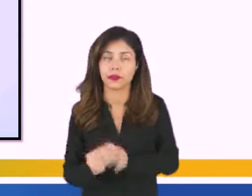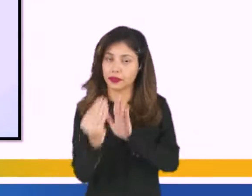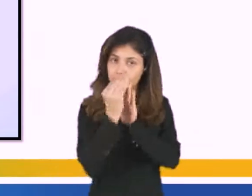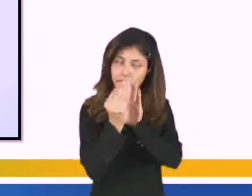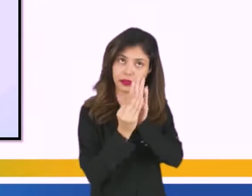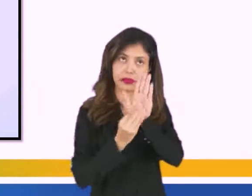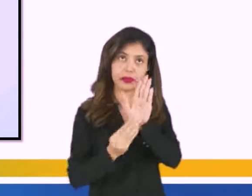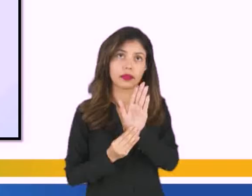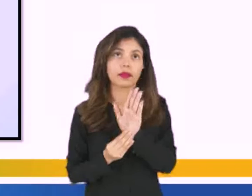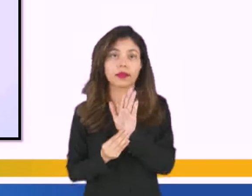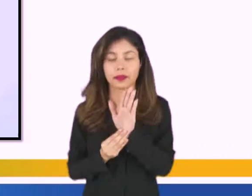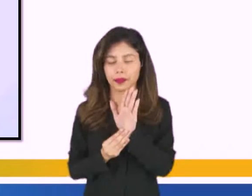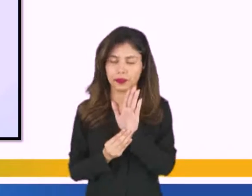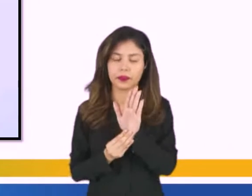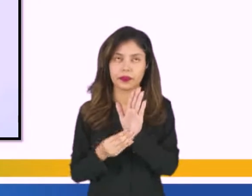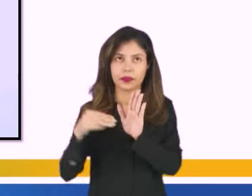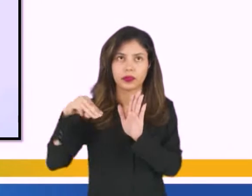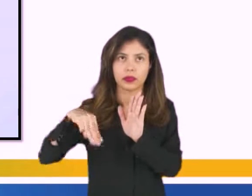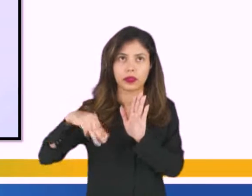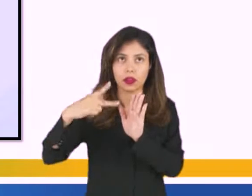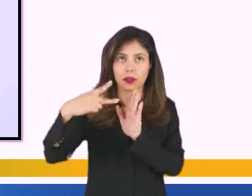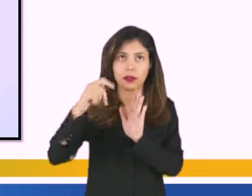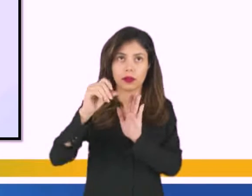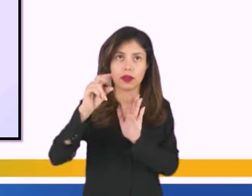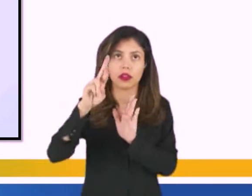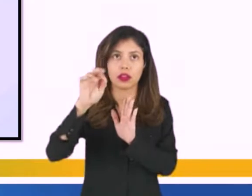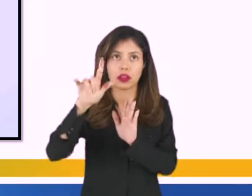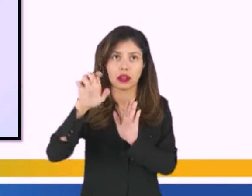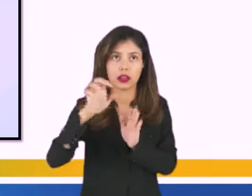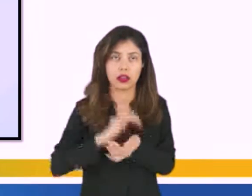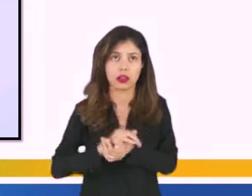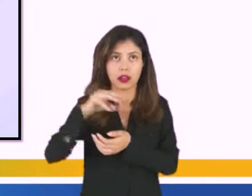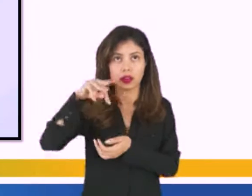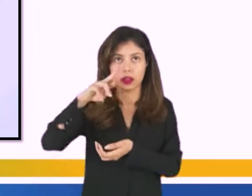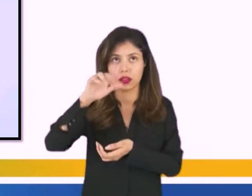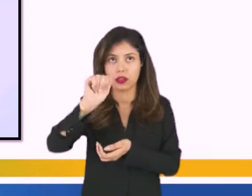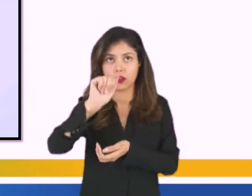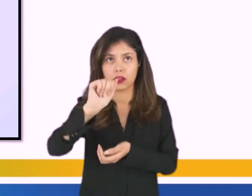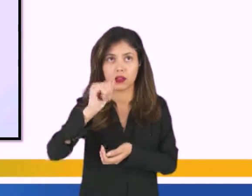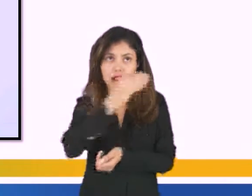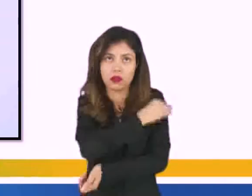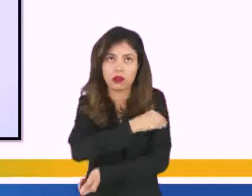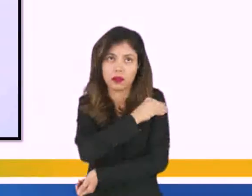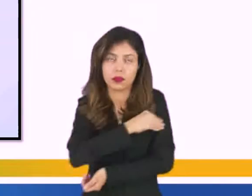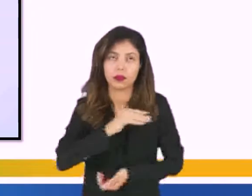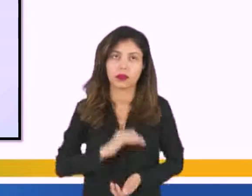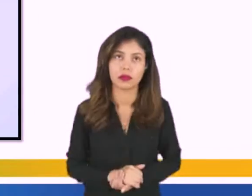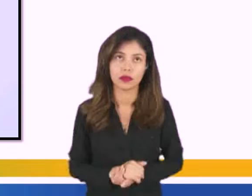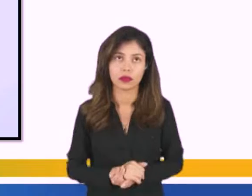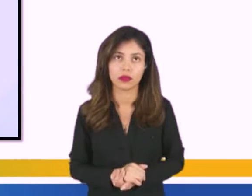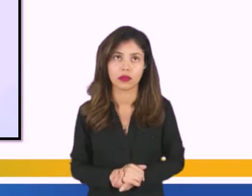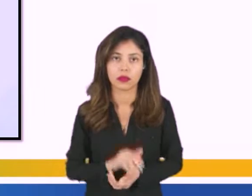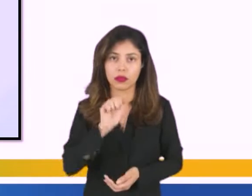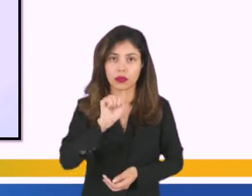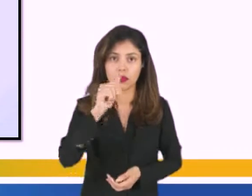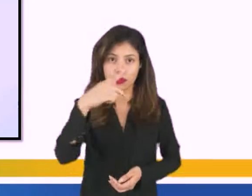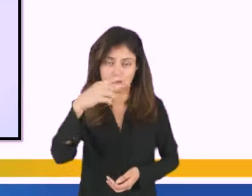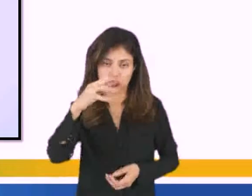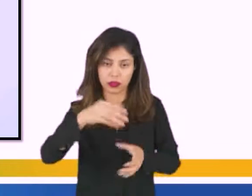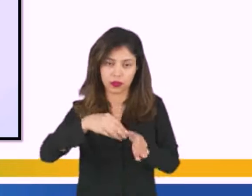temos o exemplo de substâncias polares que se misturam. O metanol, o álcool e a